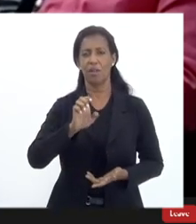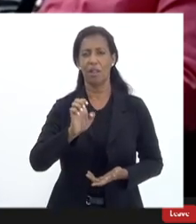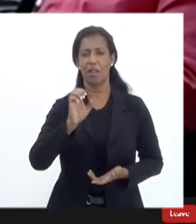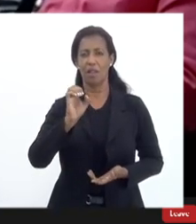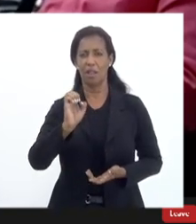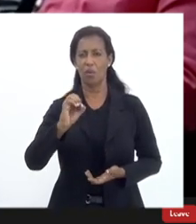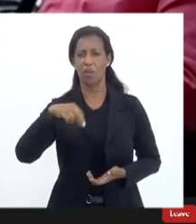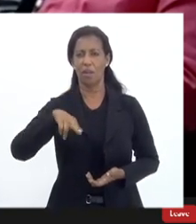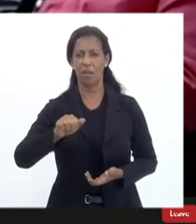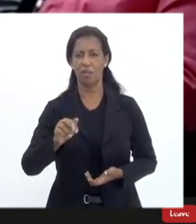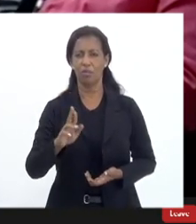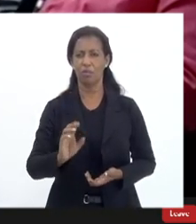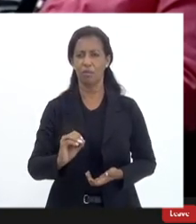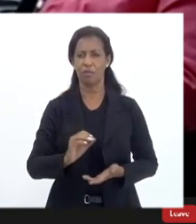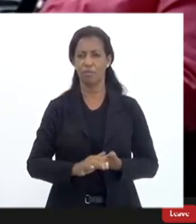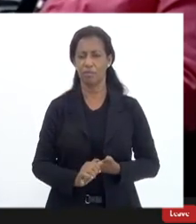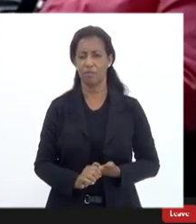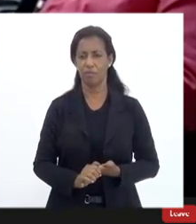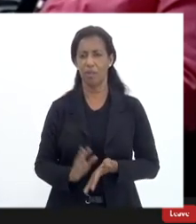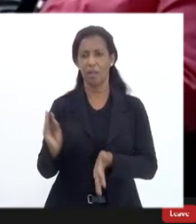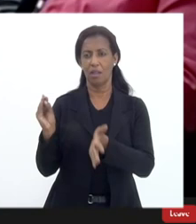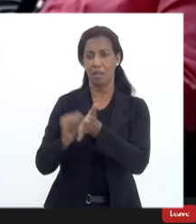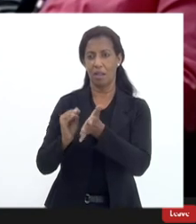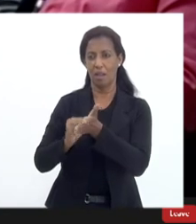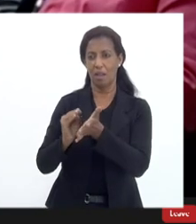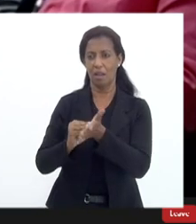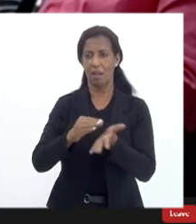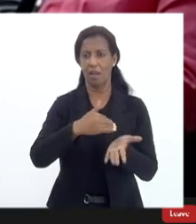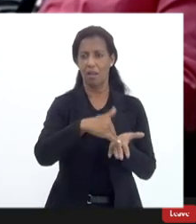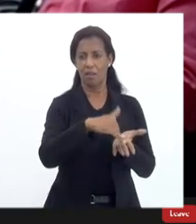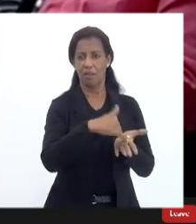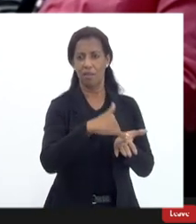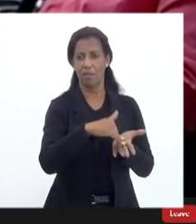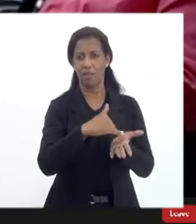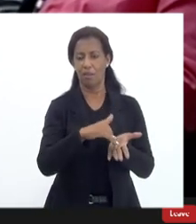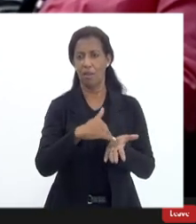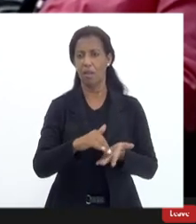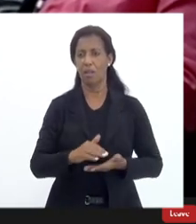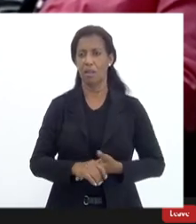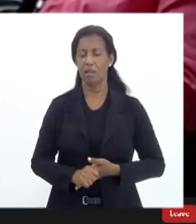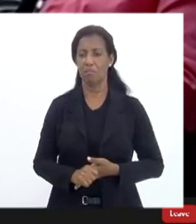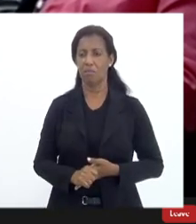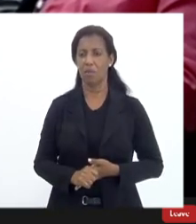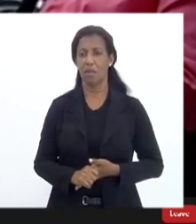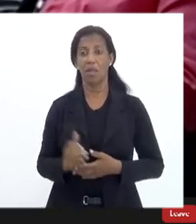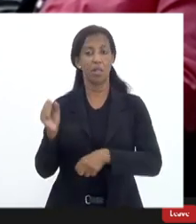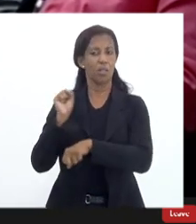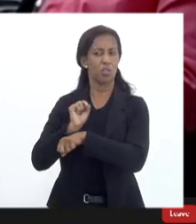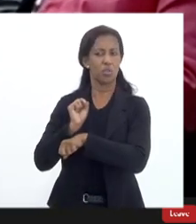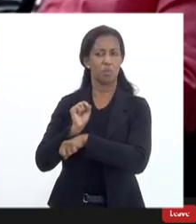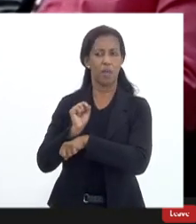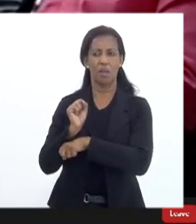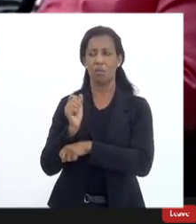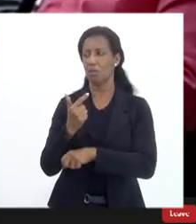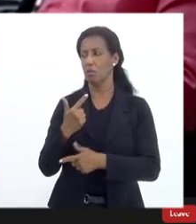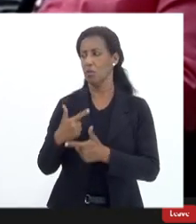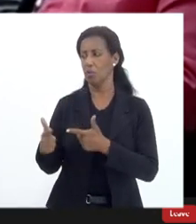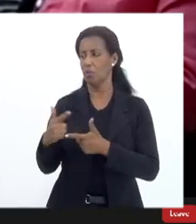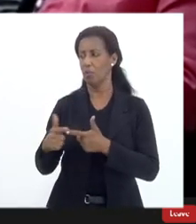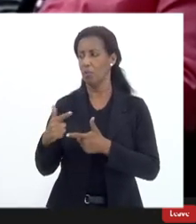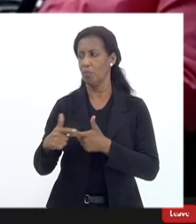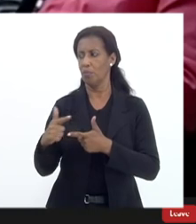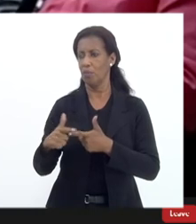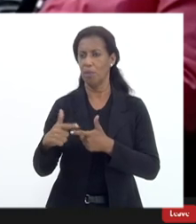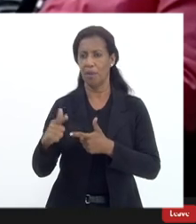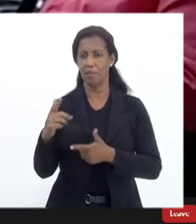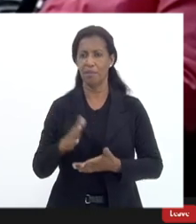né, da ausência do nosso secretário, que a gente espera que não seja nada grave, mas que nos recomendou que